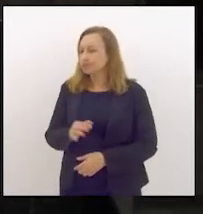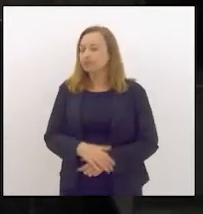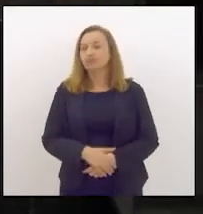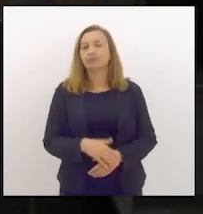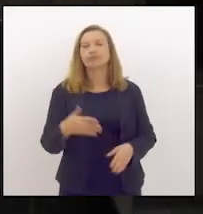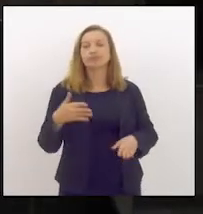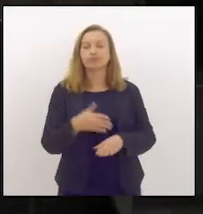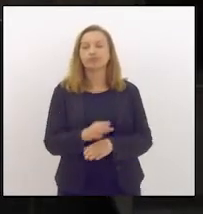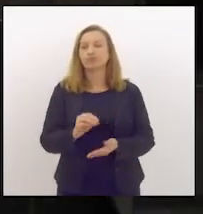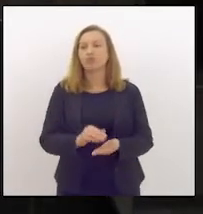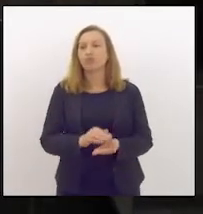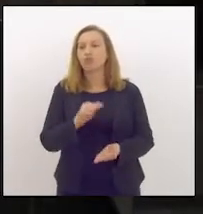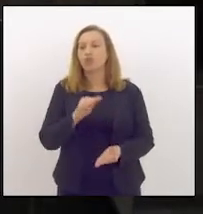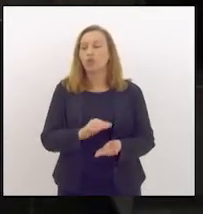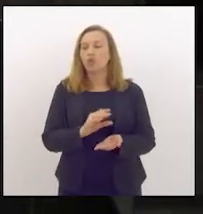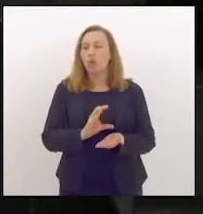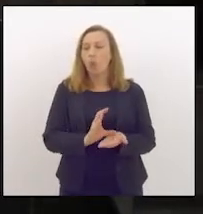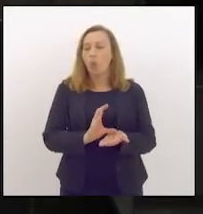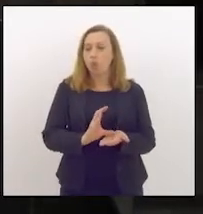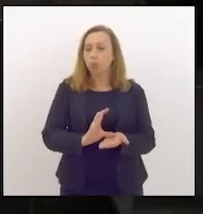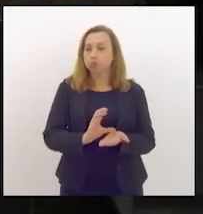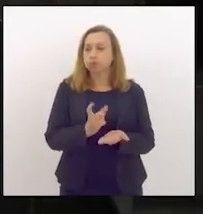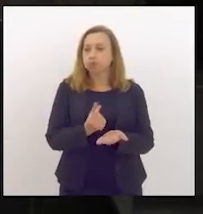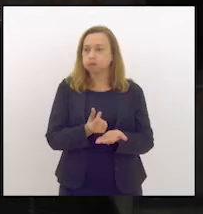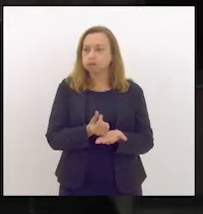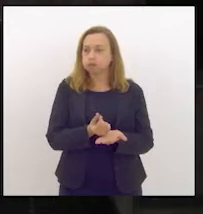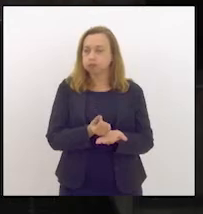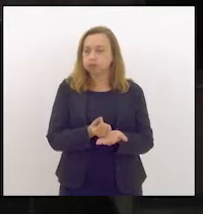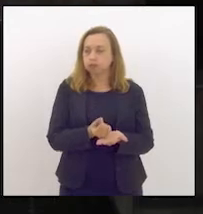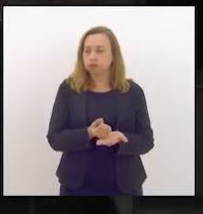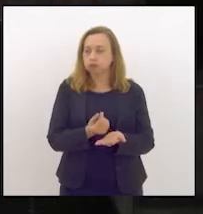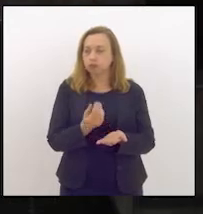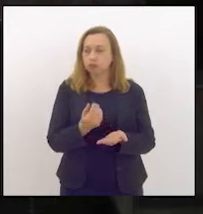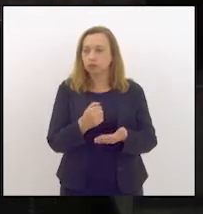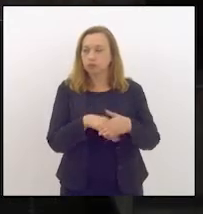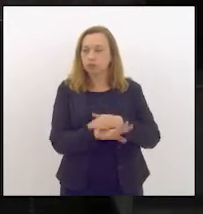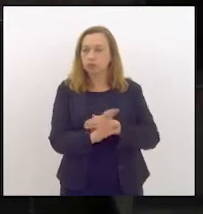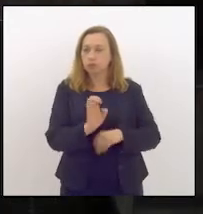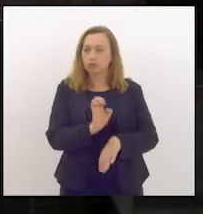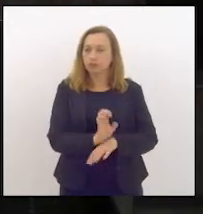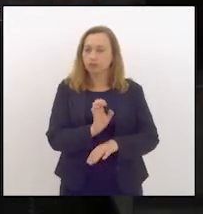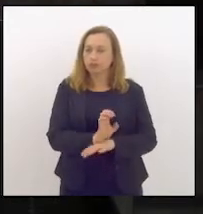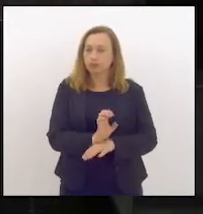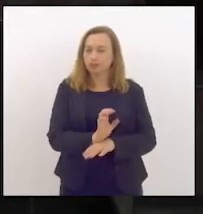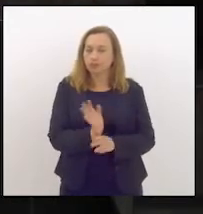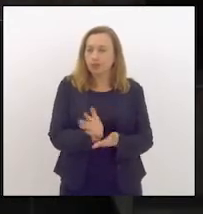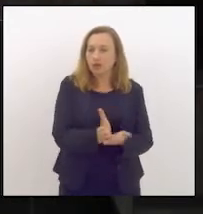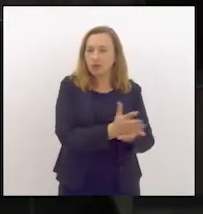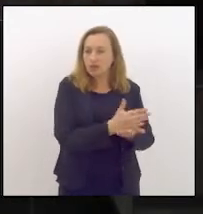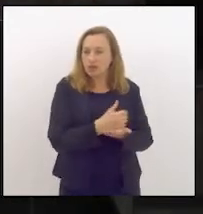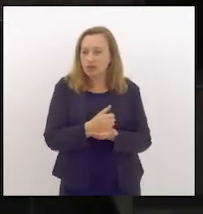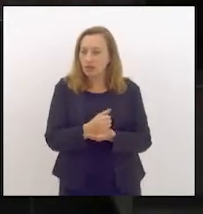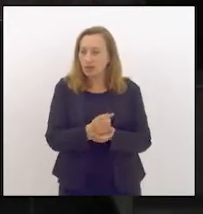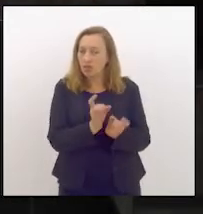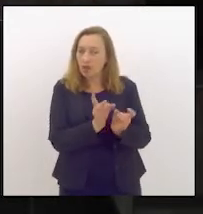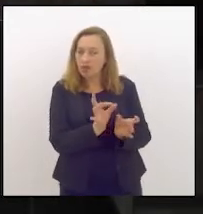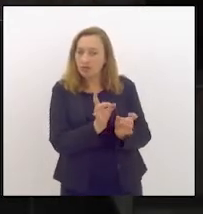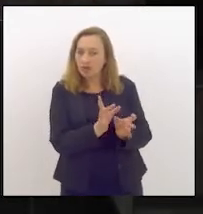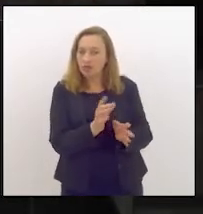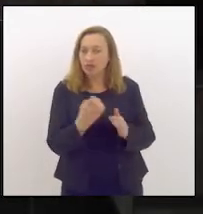entrou o volume de recursos significativos no cofre do Estado função do recebimento da